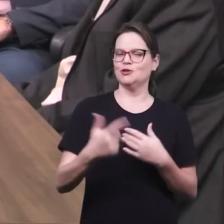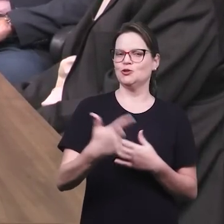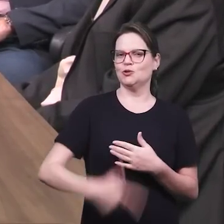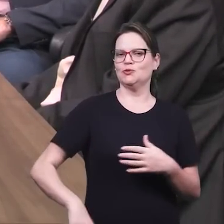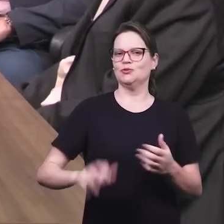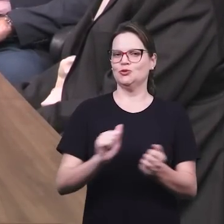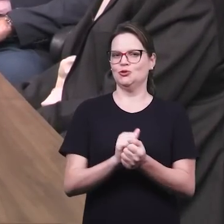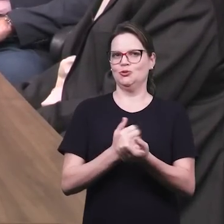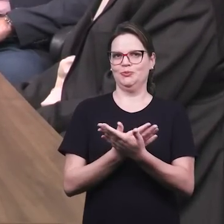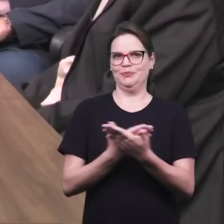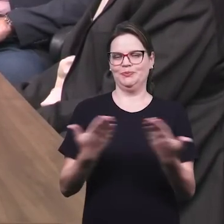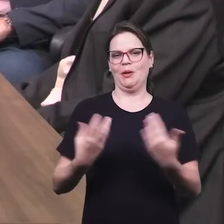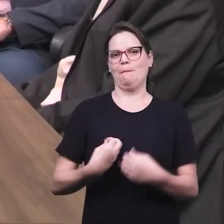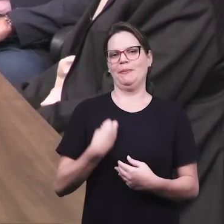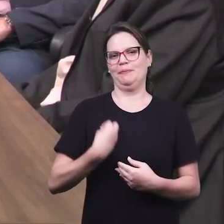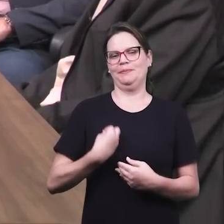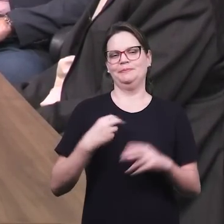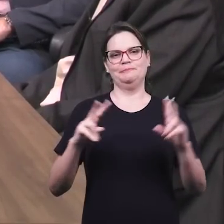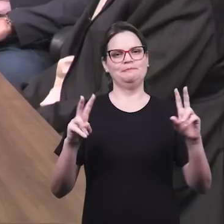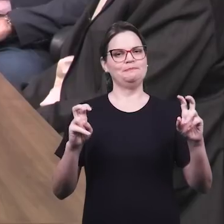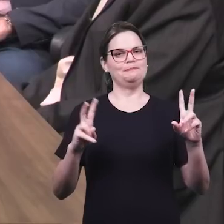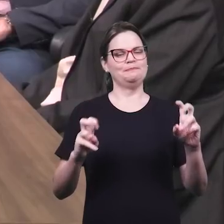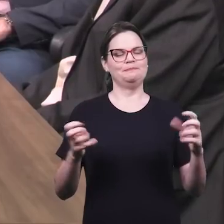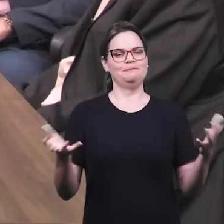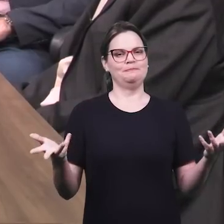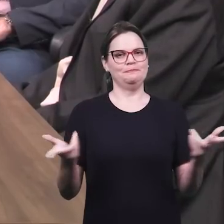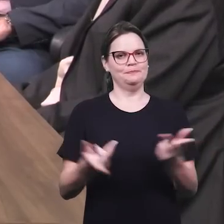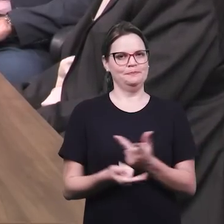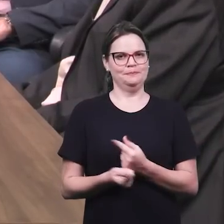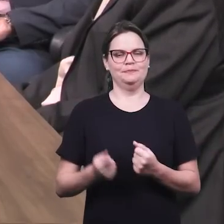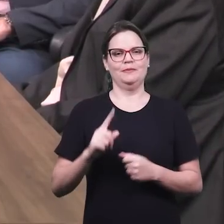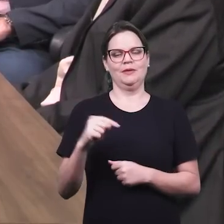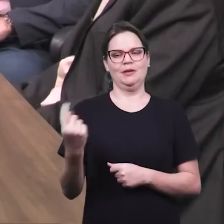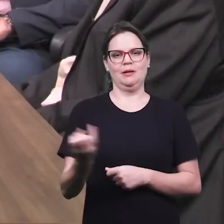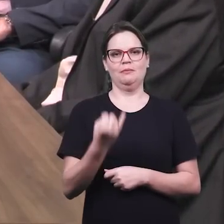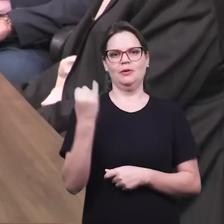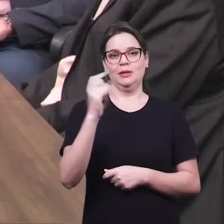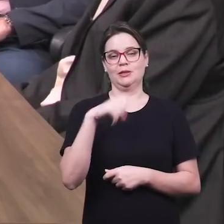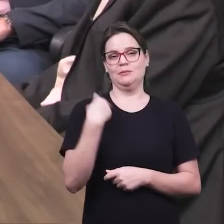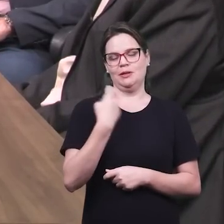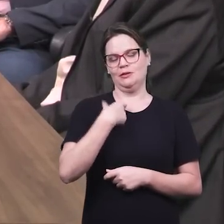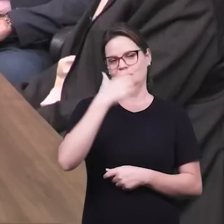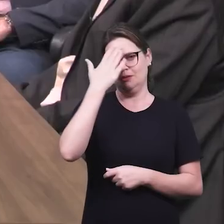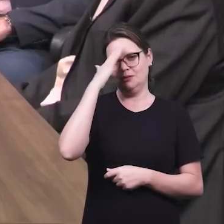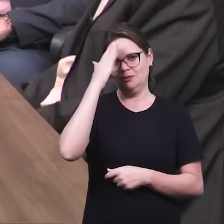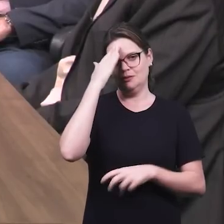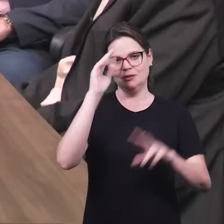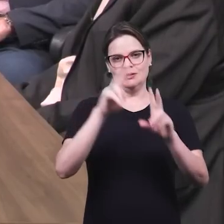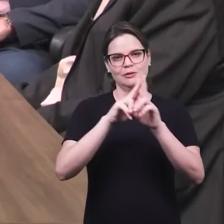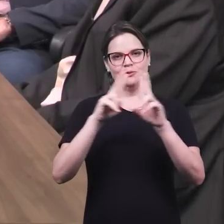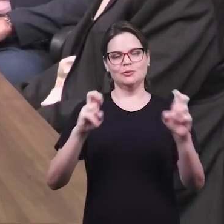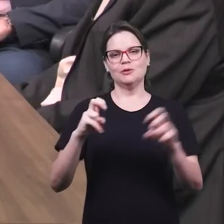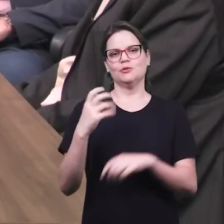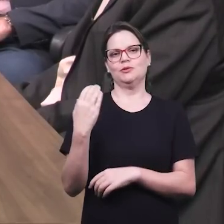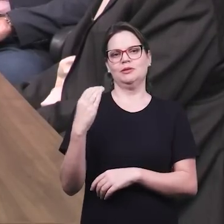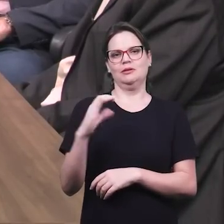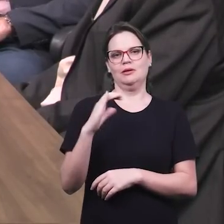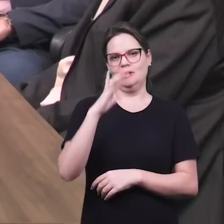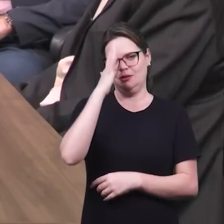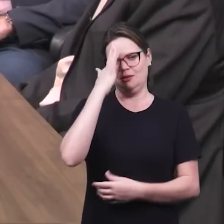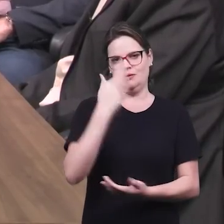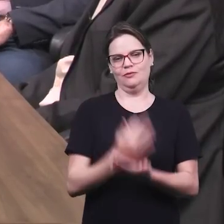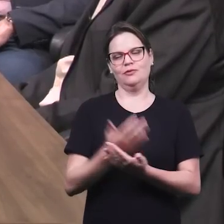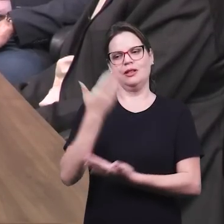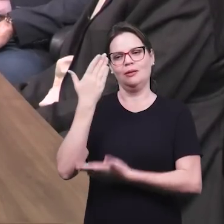vez com os irmãos para participar deste assunto que é muito relevante para o nosso entendimento de ciência, de fé, na presença